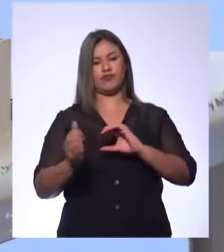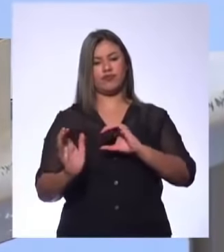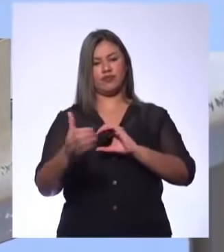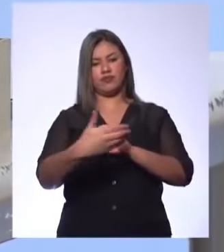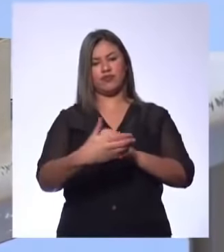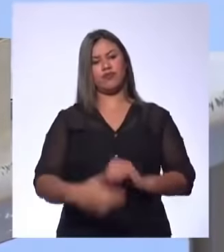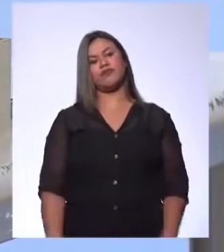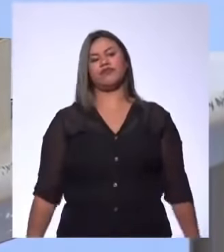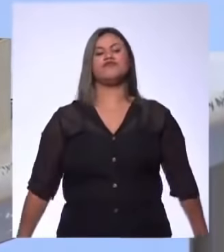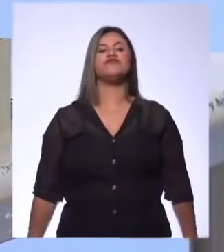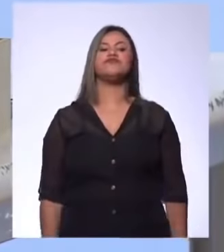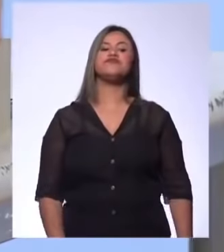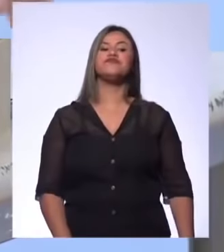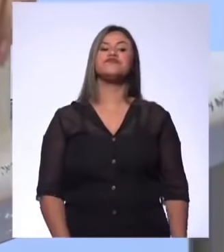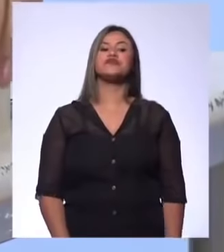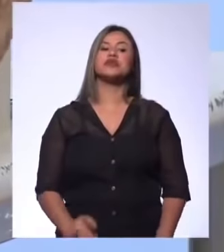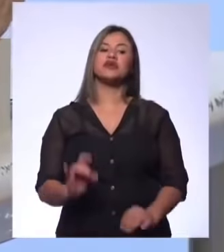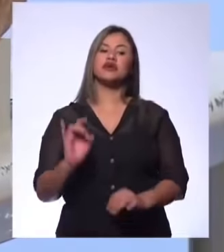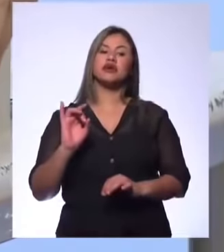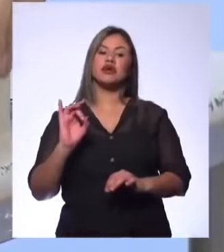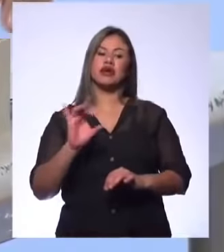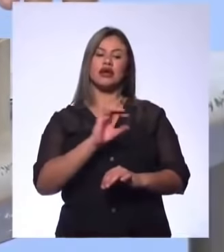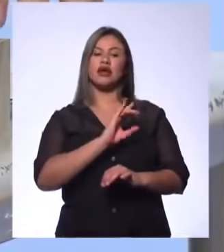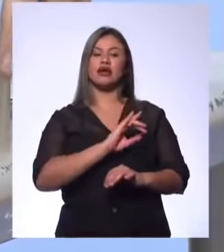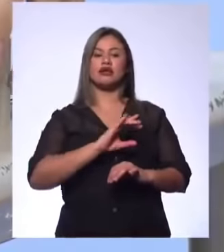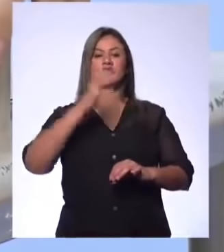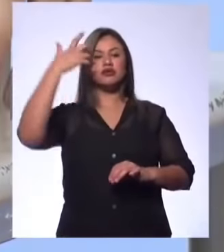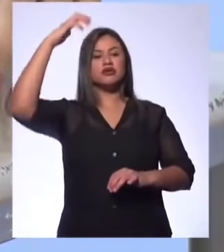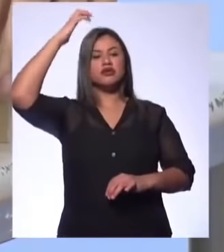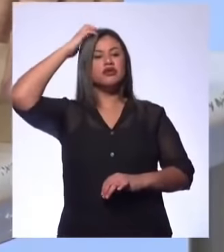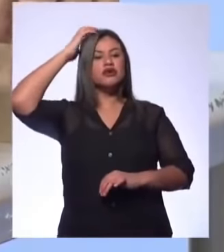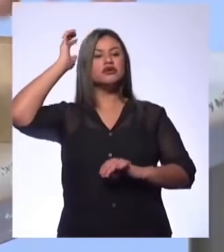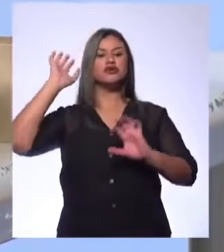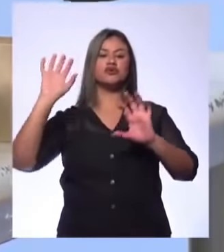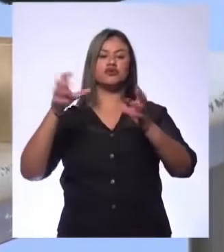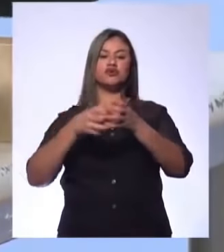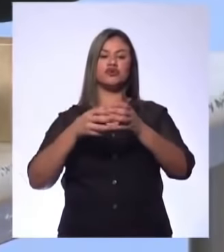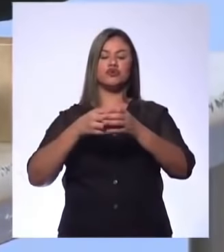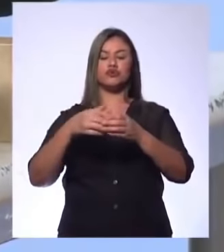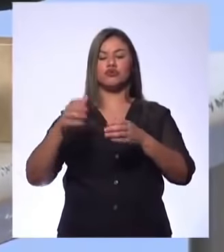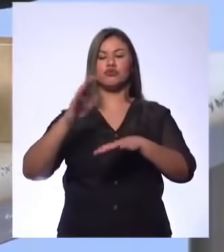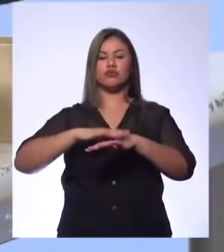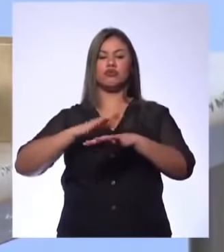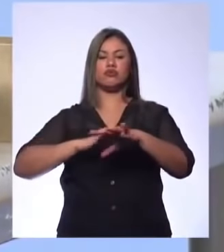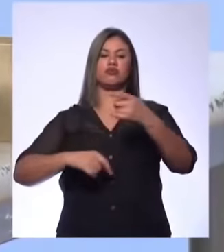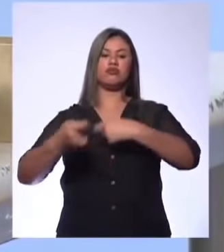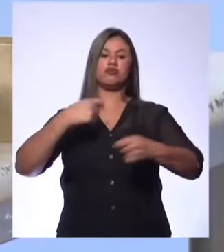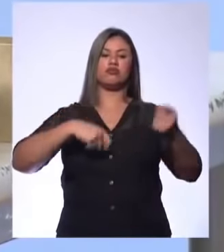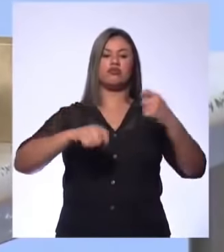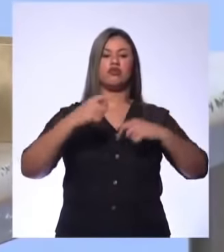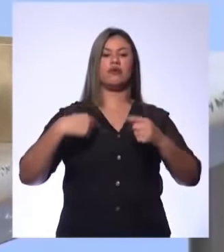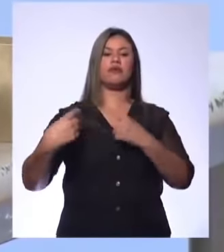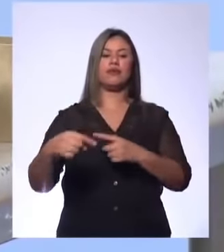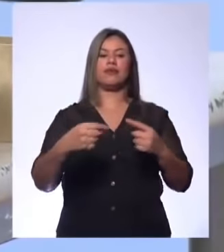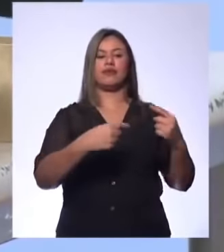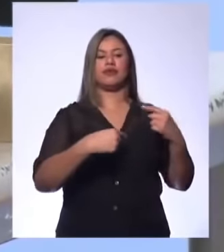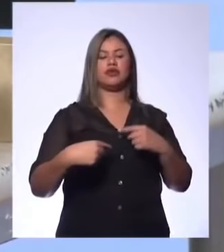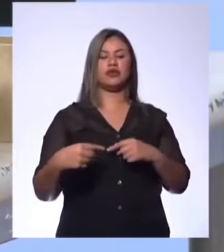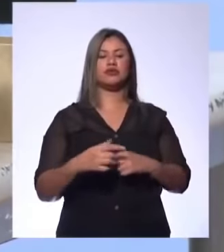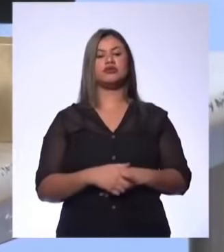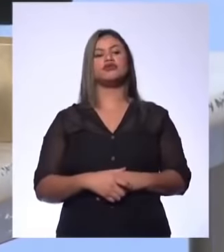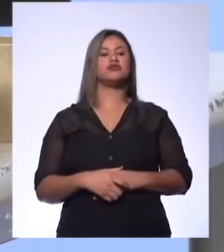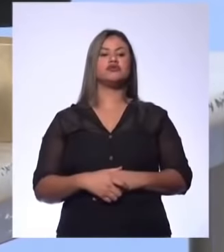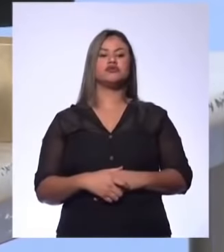realidade, cada clã, cada reino vai fazer a sua administração política, eles terão aí a sua